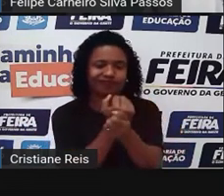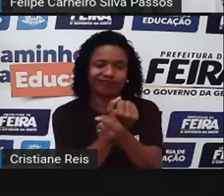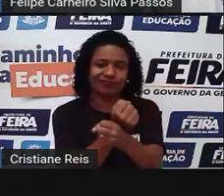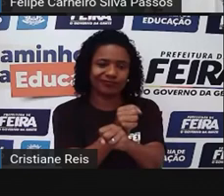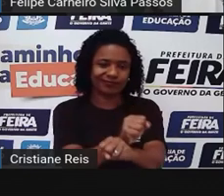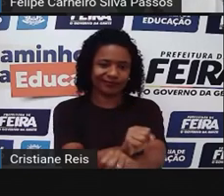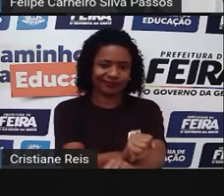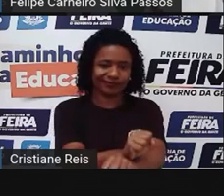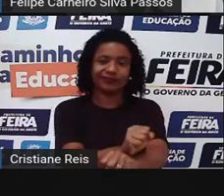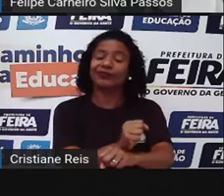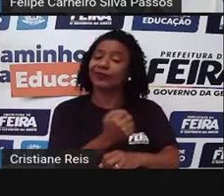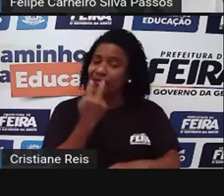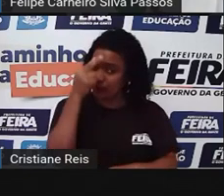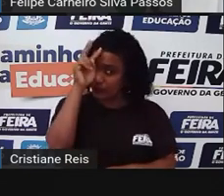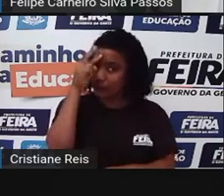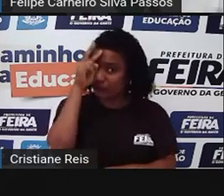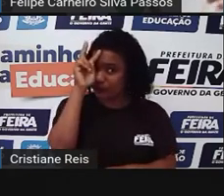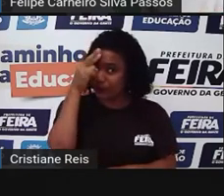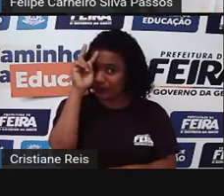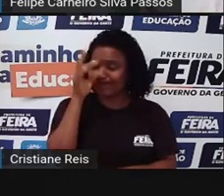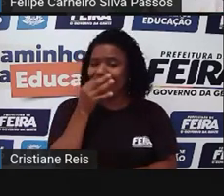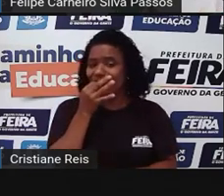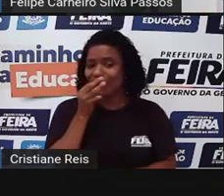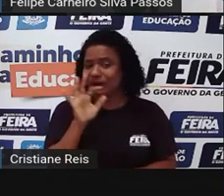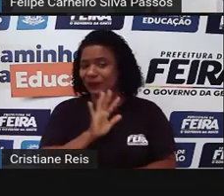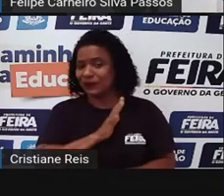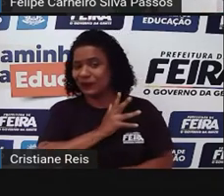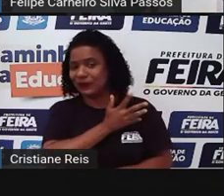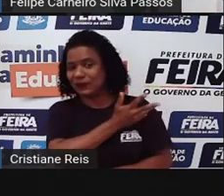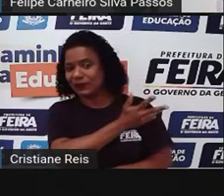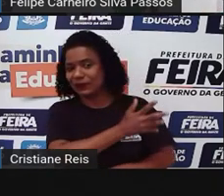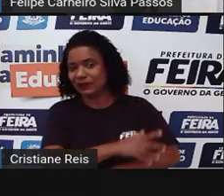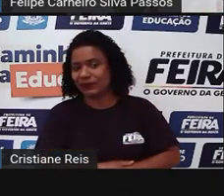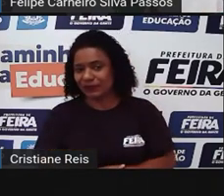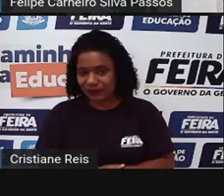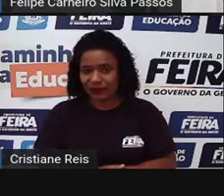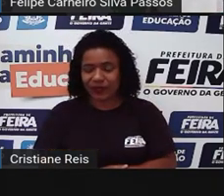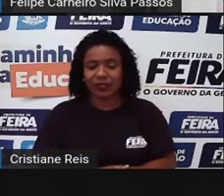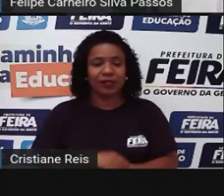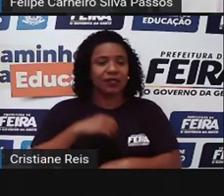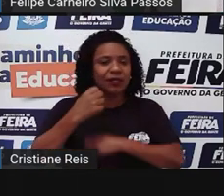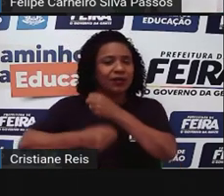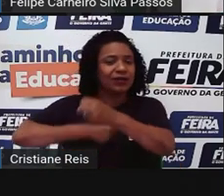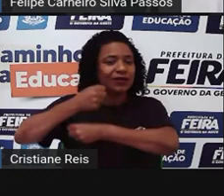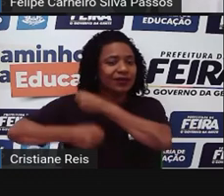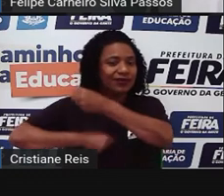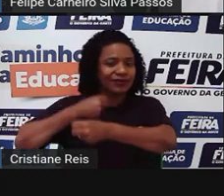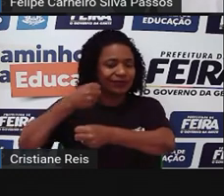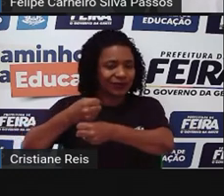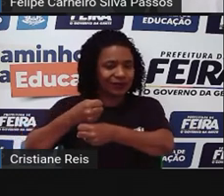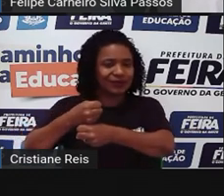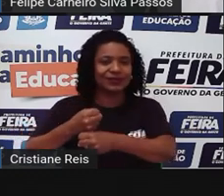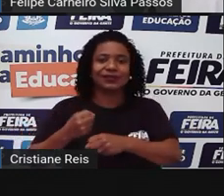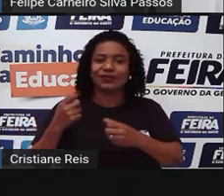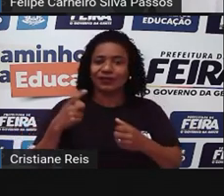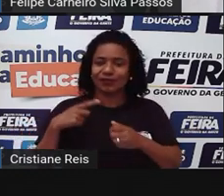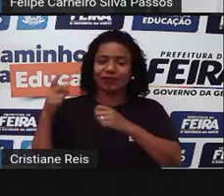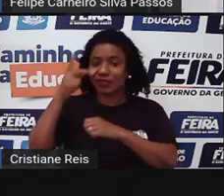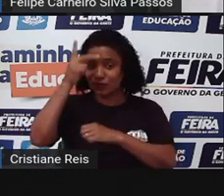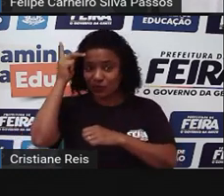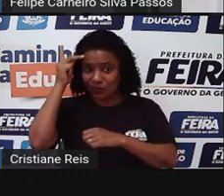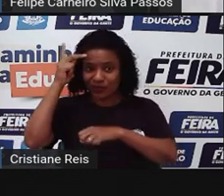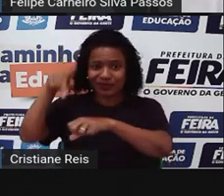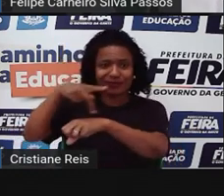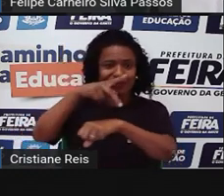é uma parte terrível da nossa história. Alguns anos depois chegam, né, os imigrantes de